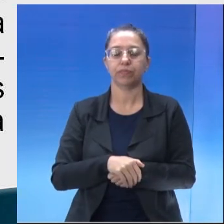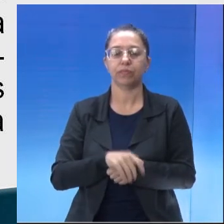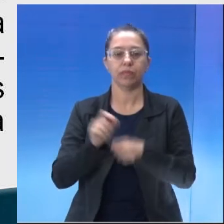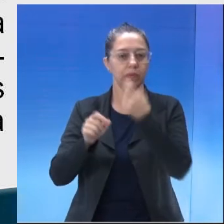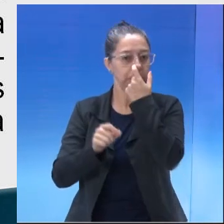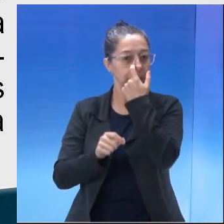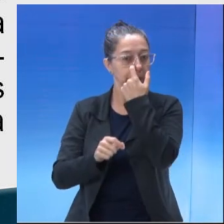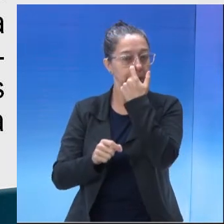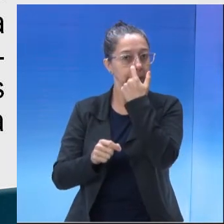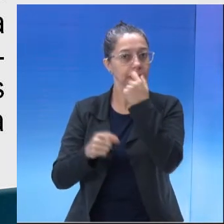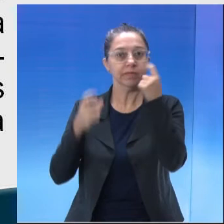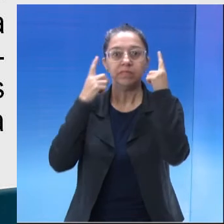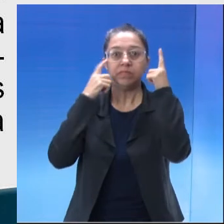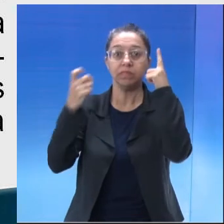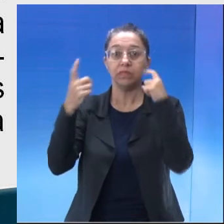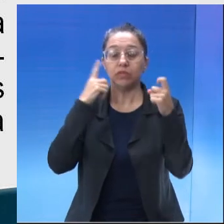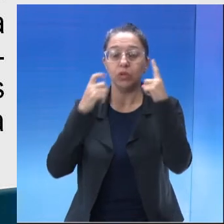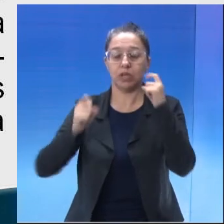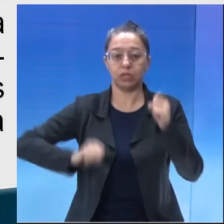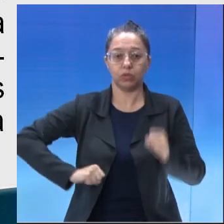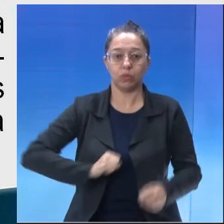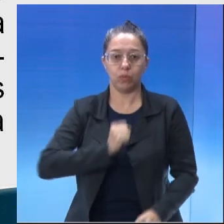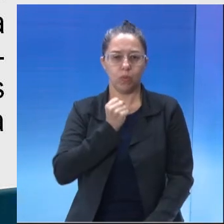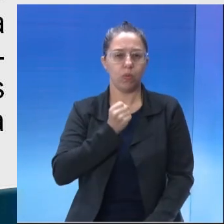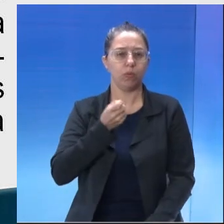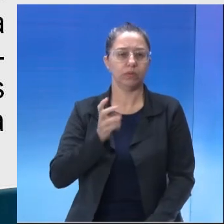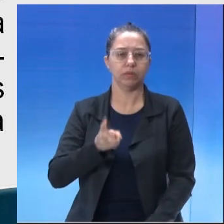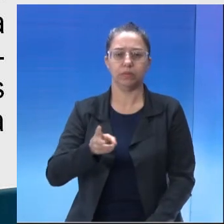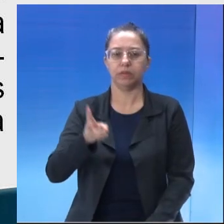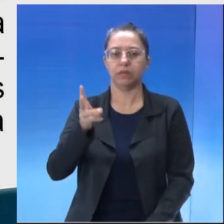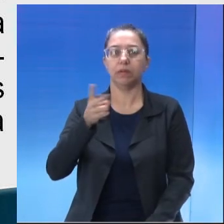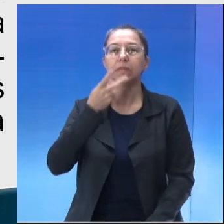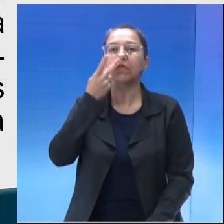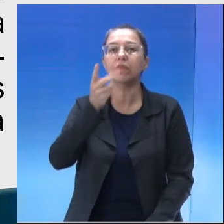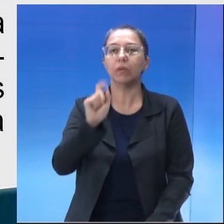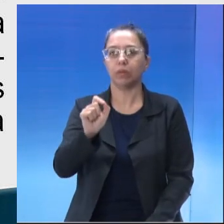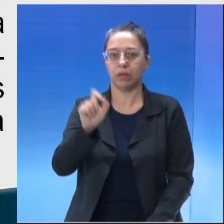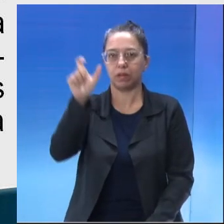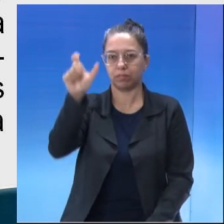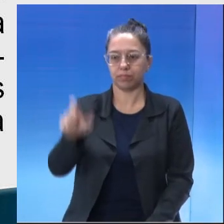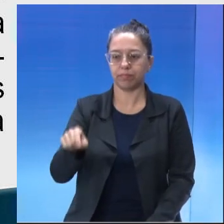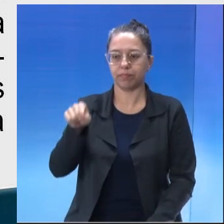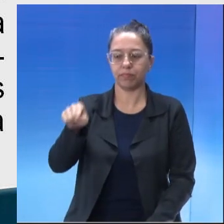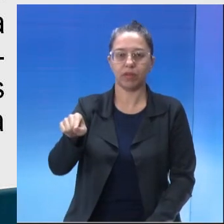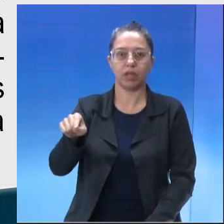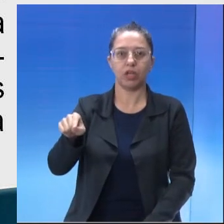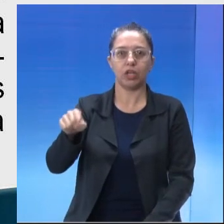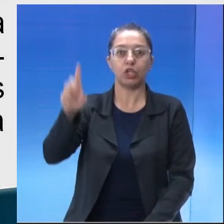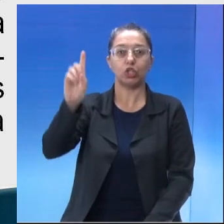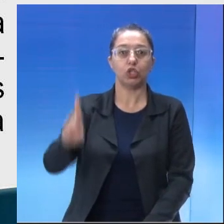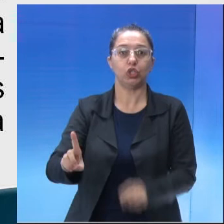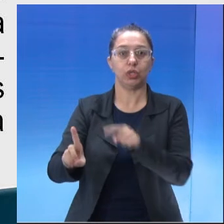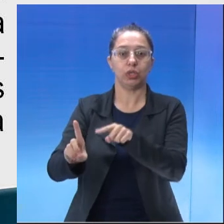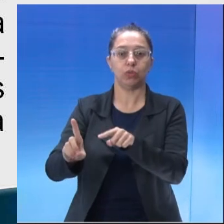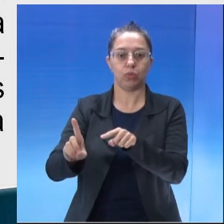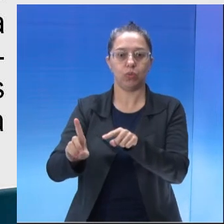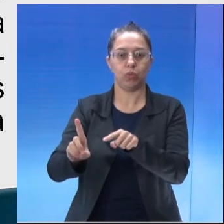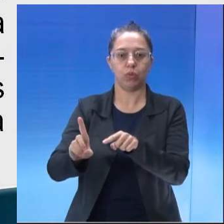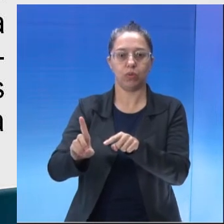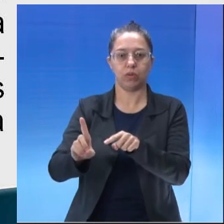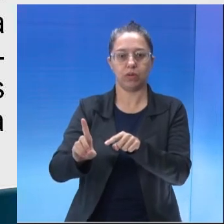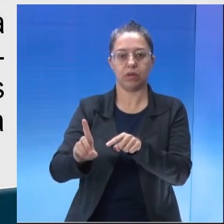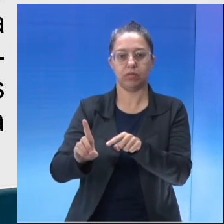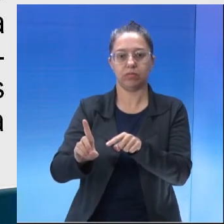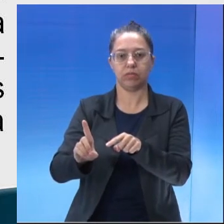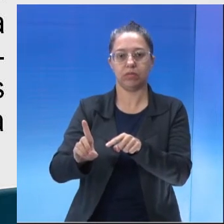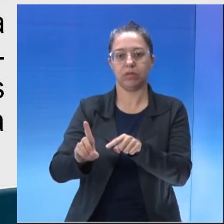e a violência permanecem vivos, disse a diretora-geral da Organização das Nações Unidas para a